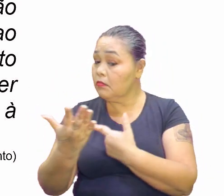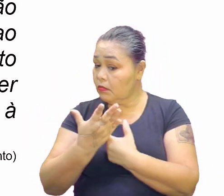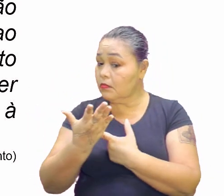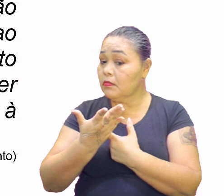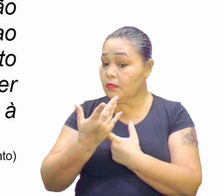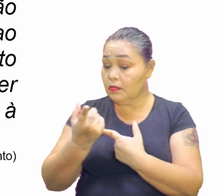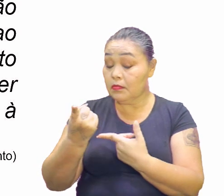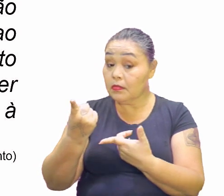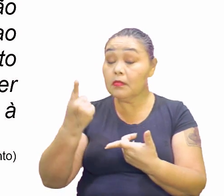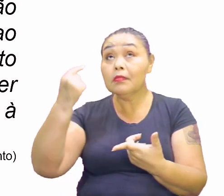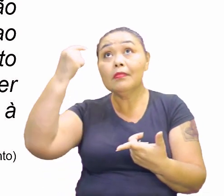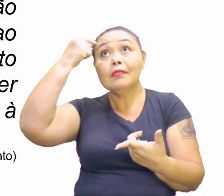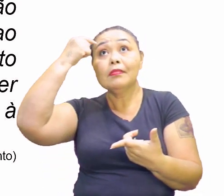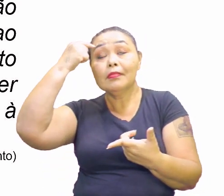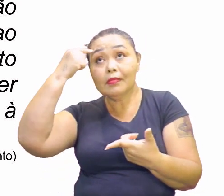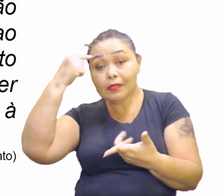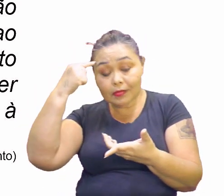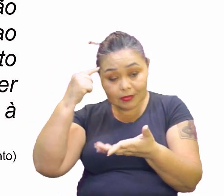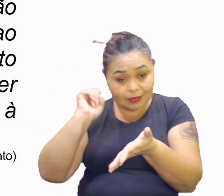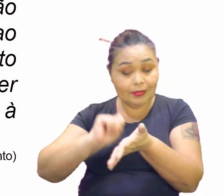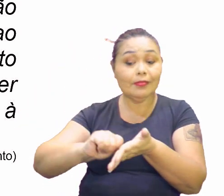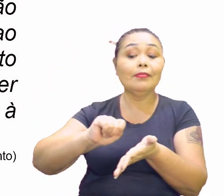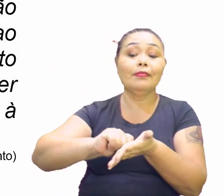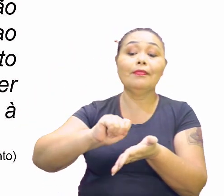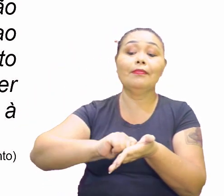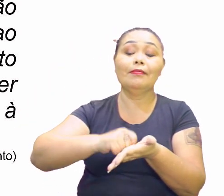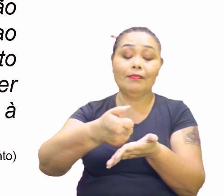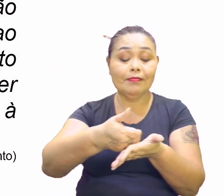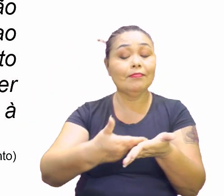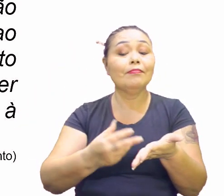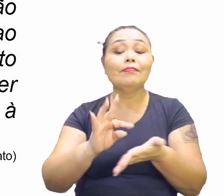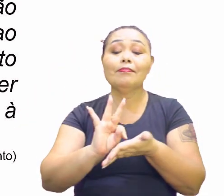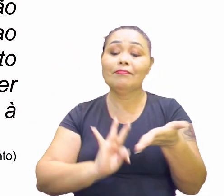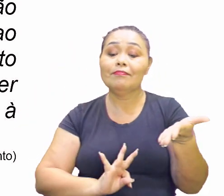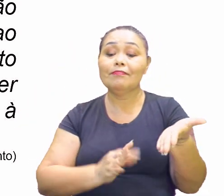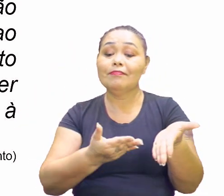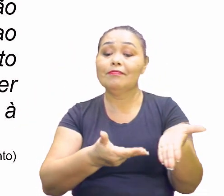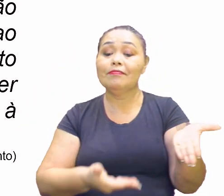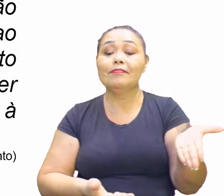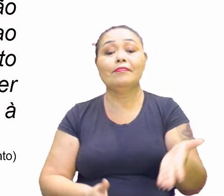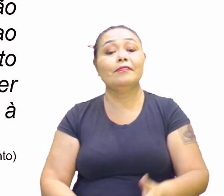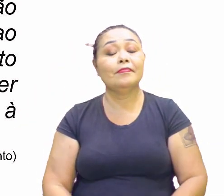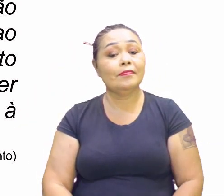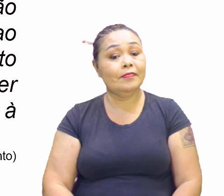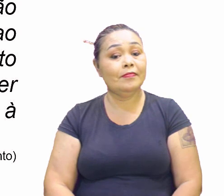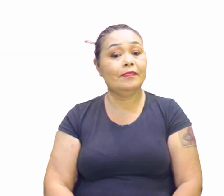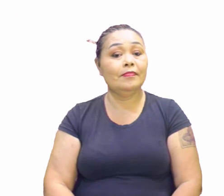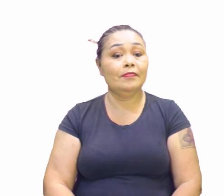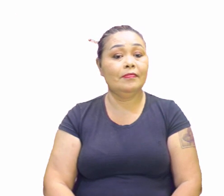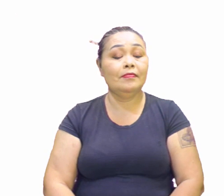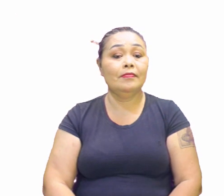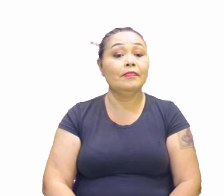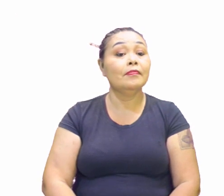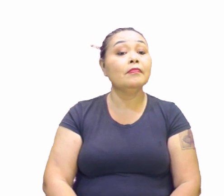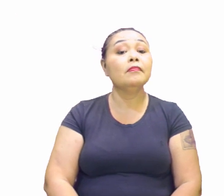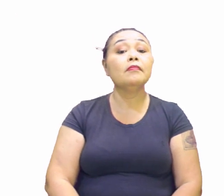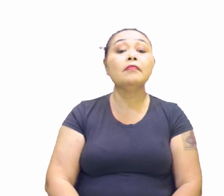Vem argumentos, né? Então, vai tornar seu texto, né, bacana.